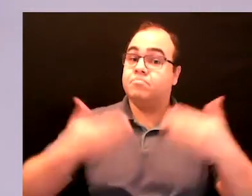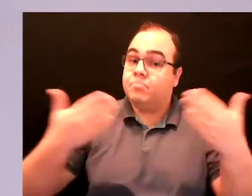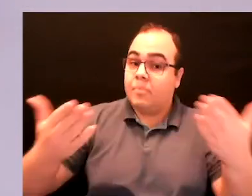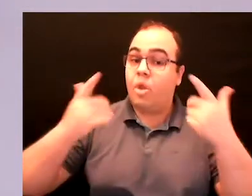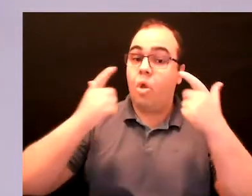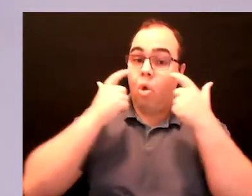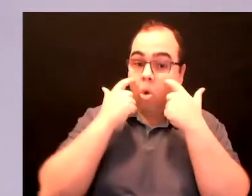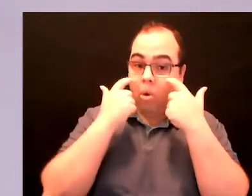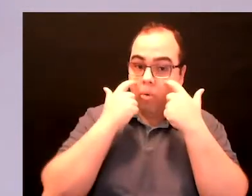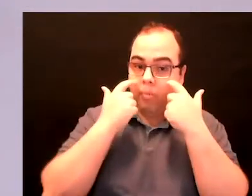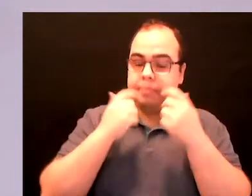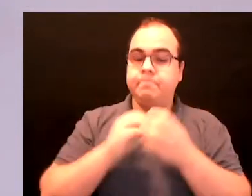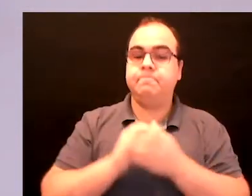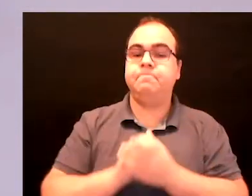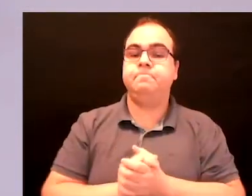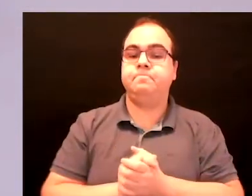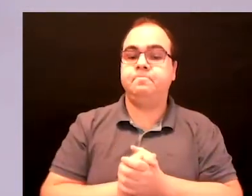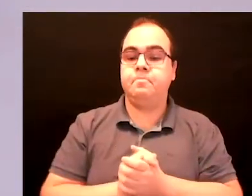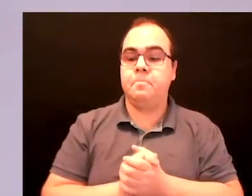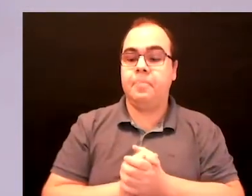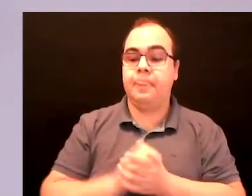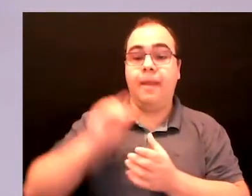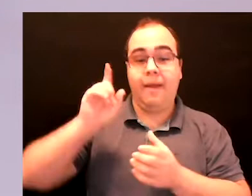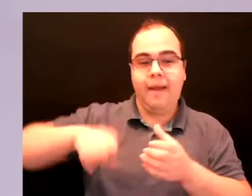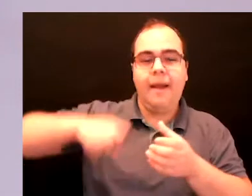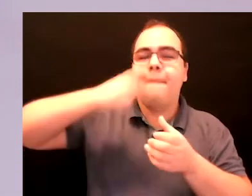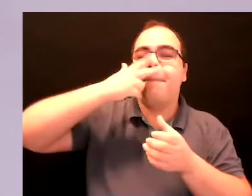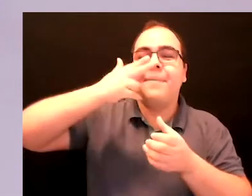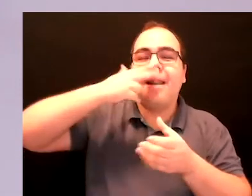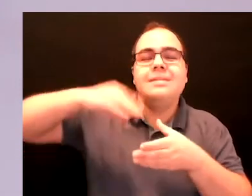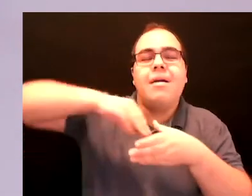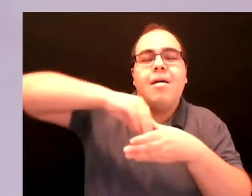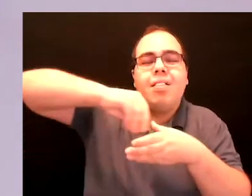Então, ó, ele virou